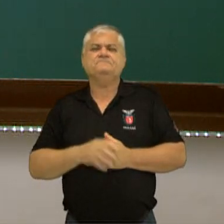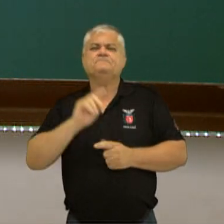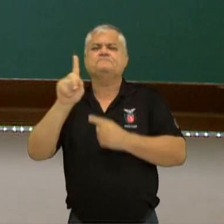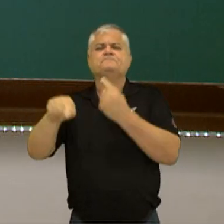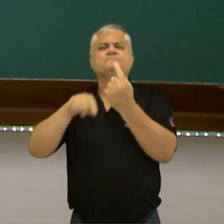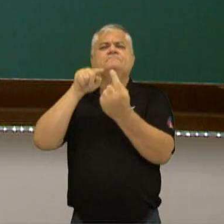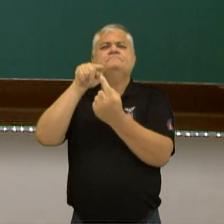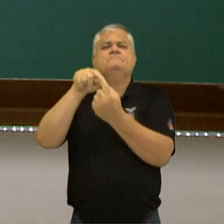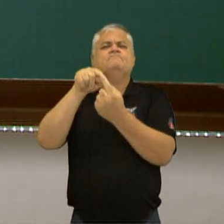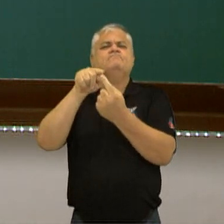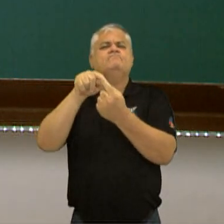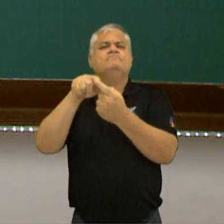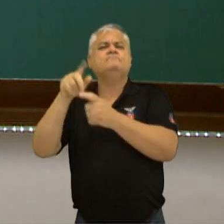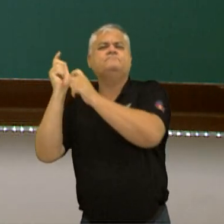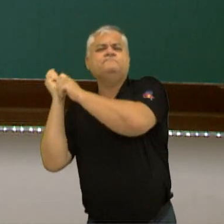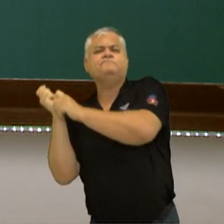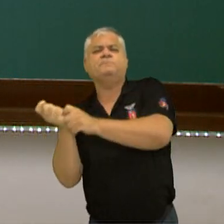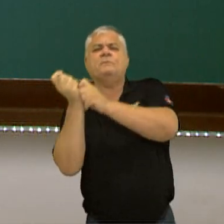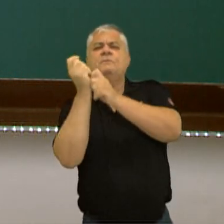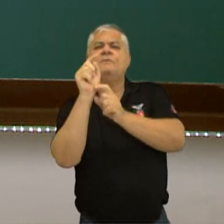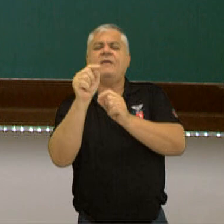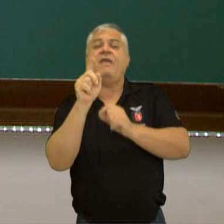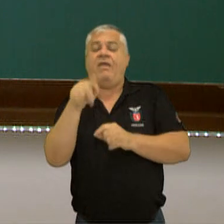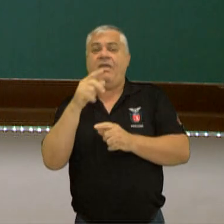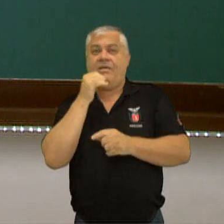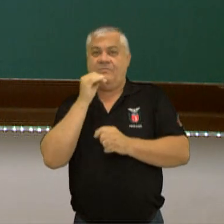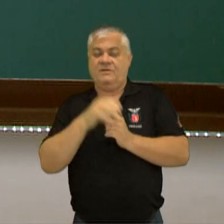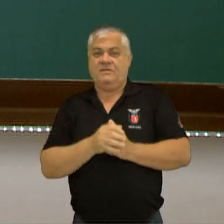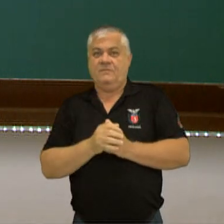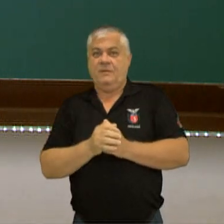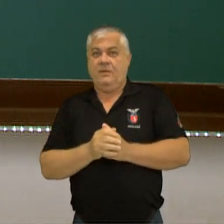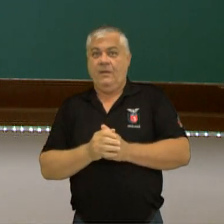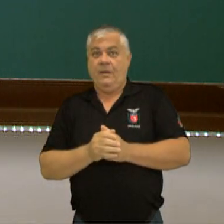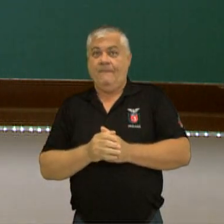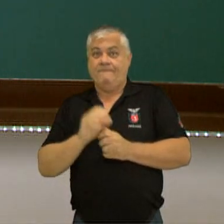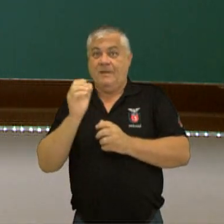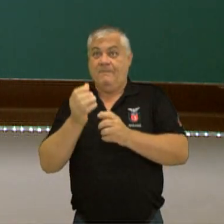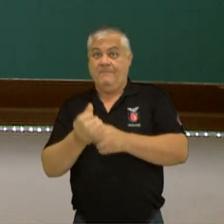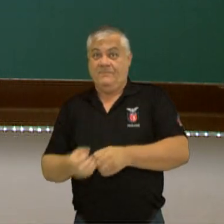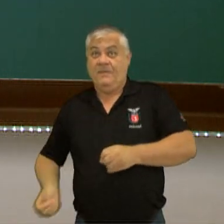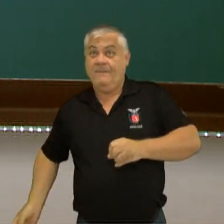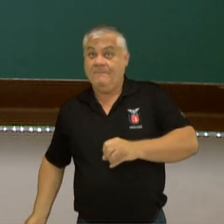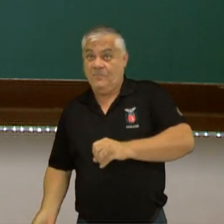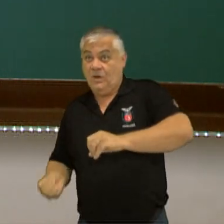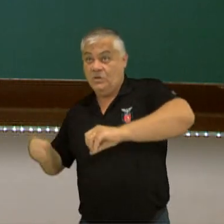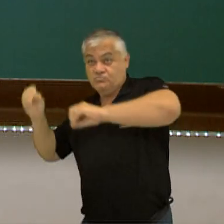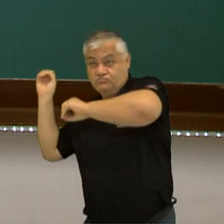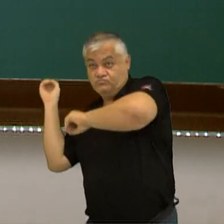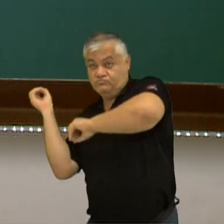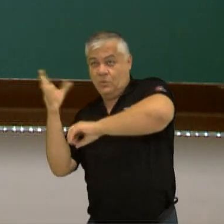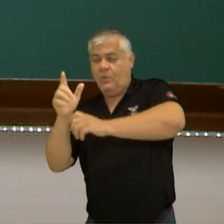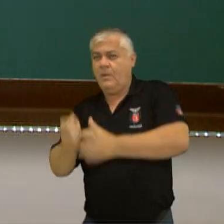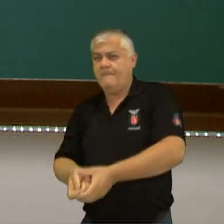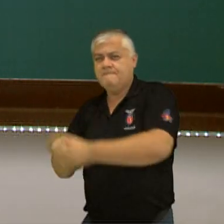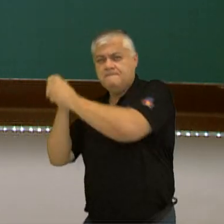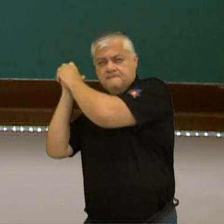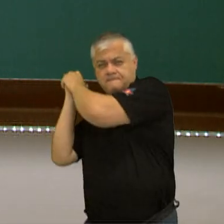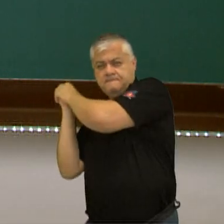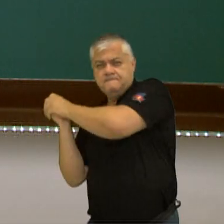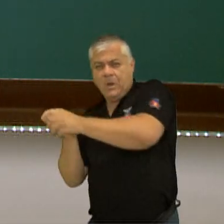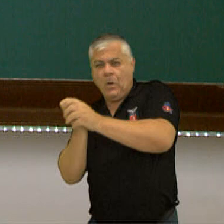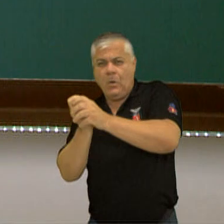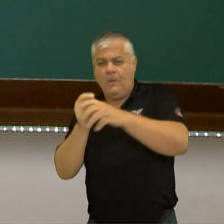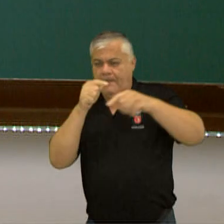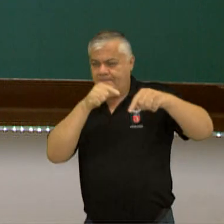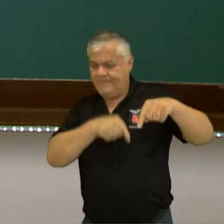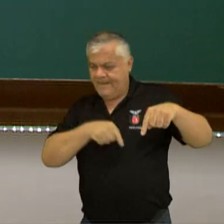O objetivo do beisebol é rebater uma bola em que é lançada e percorrer as quatro bases. Então, explicando isso aí.